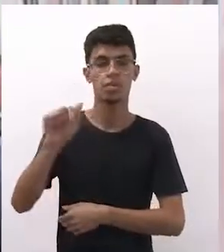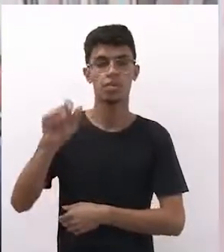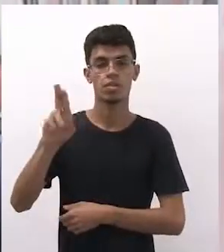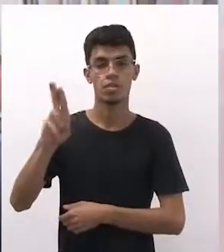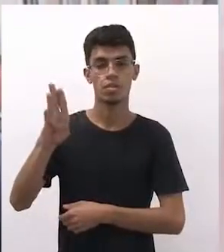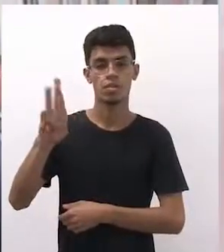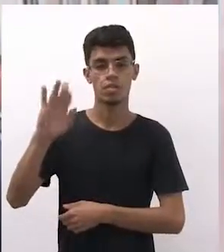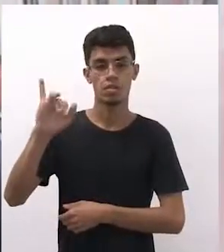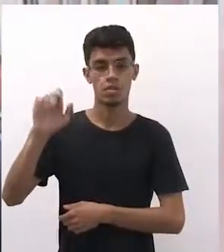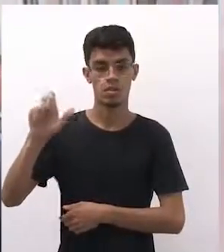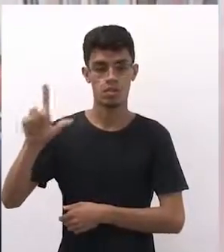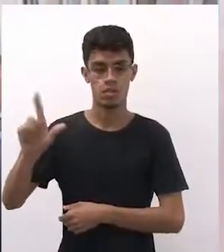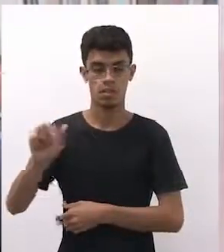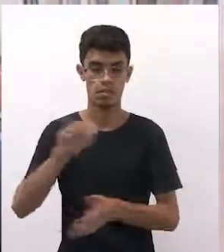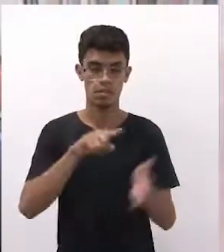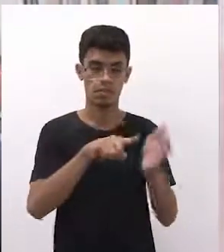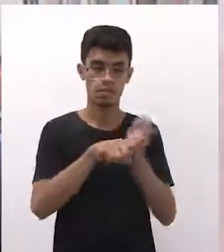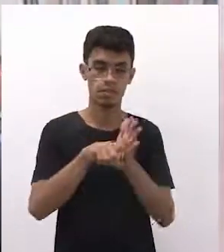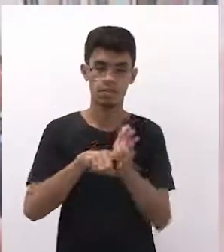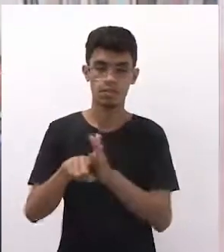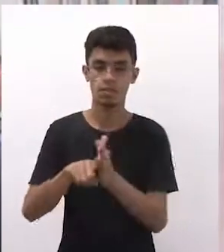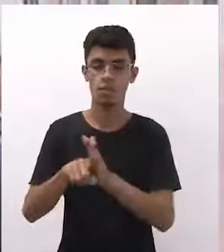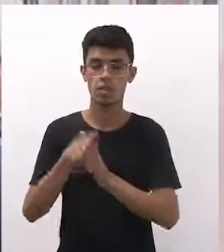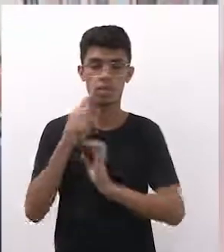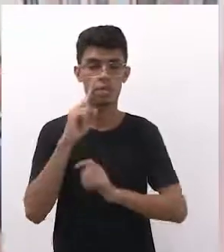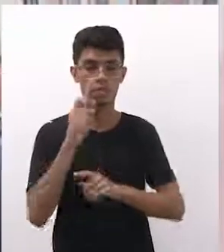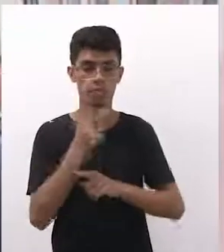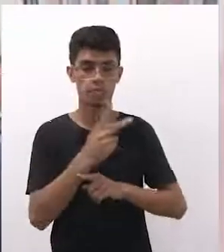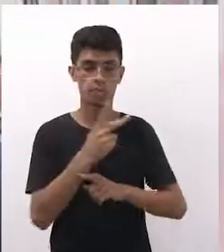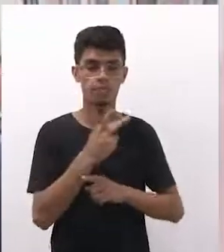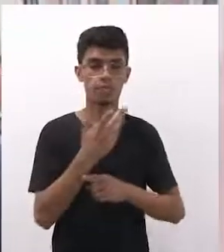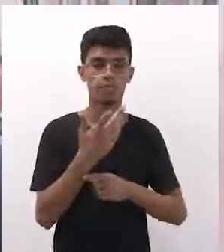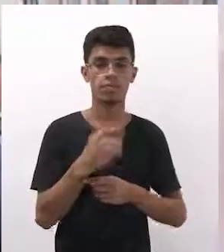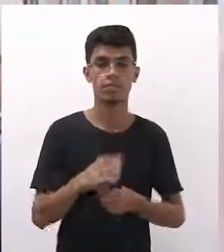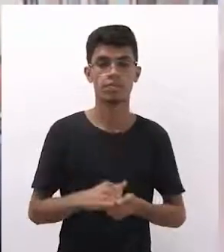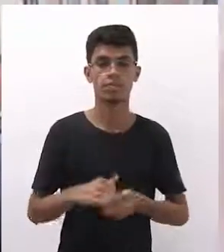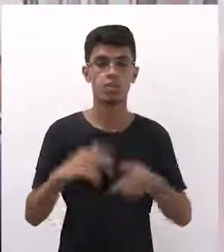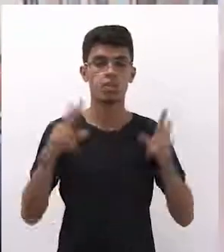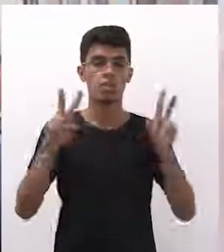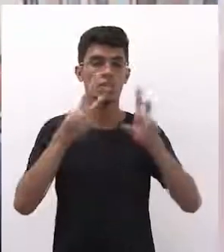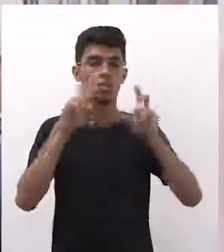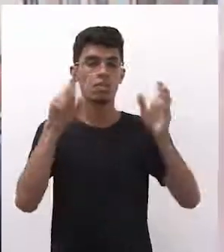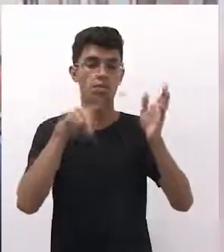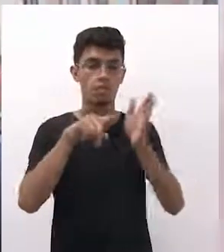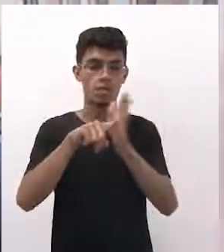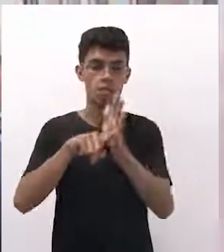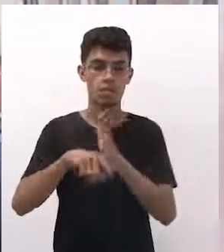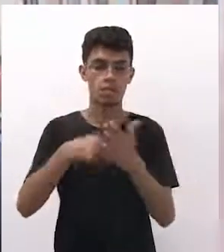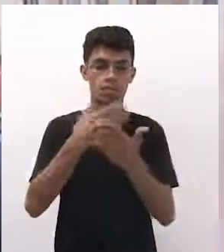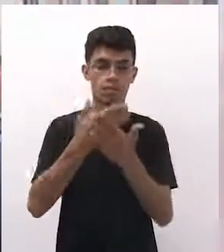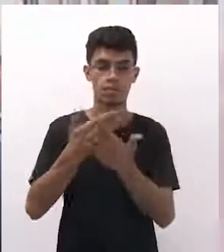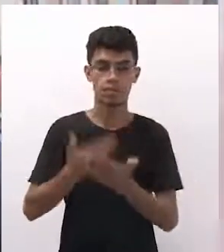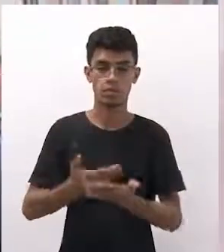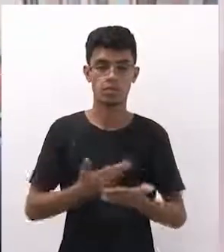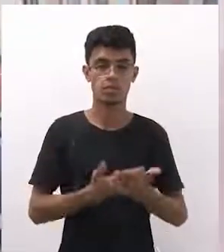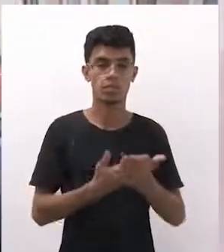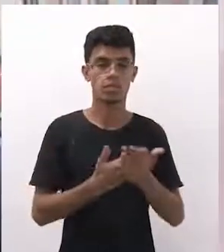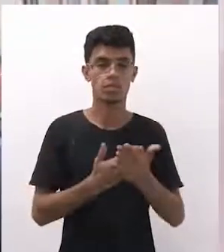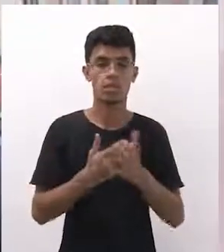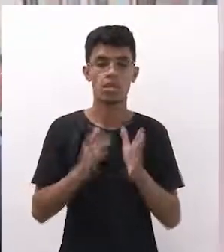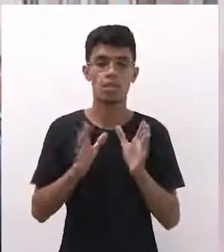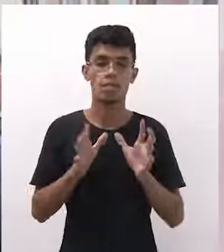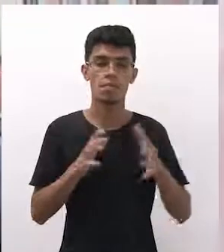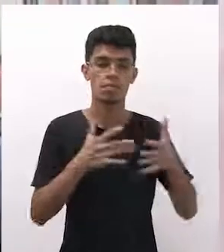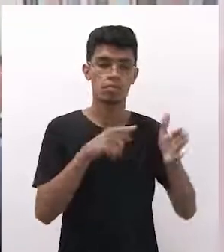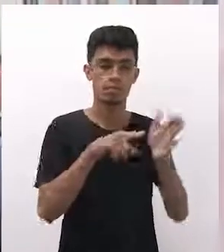né? Pesquisem, procurem uma fartura dessa temática na internet, né? De instituições, de